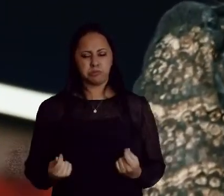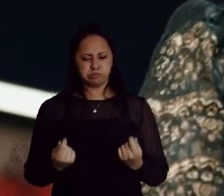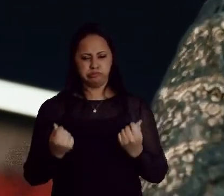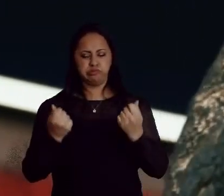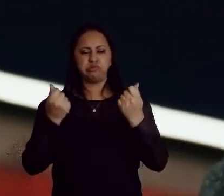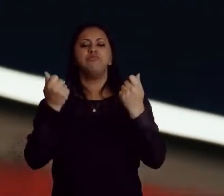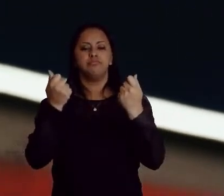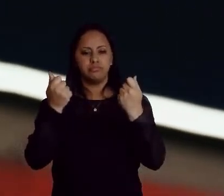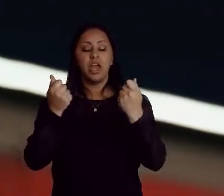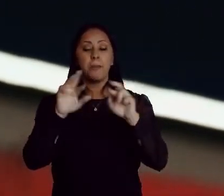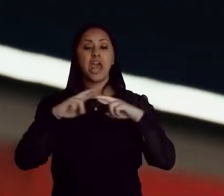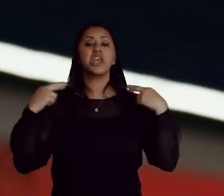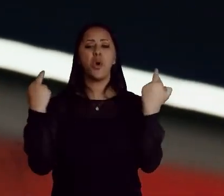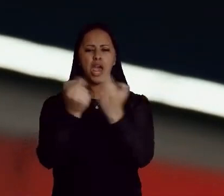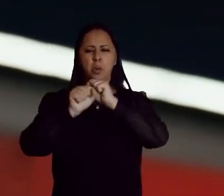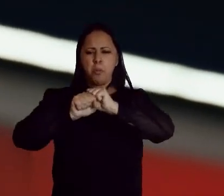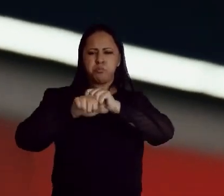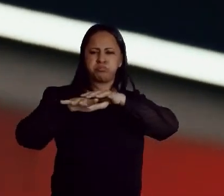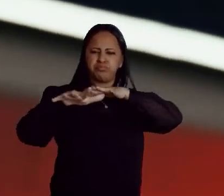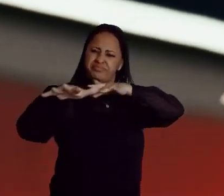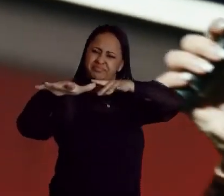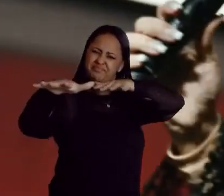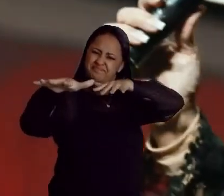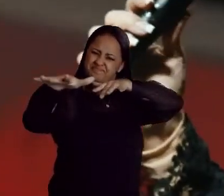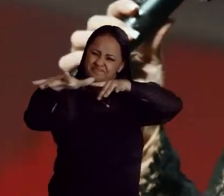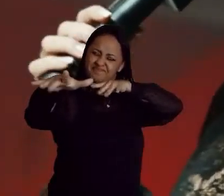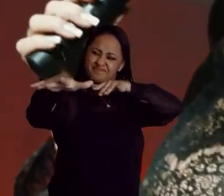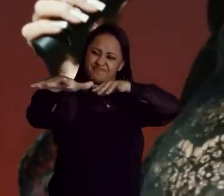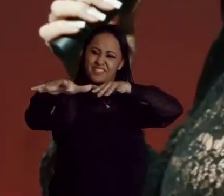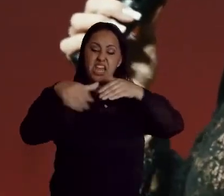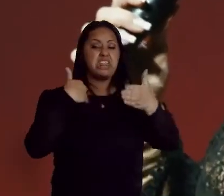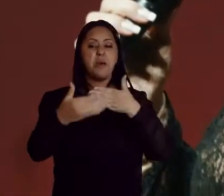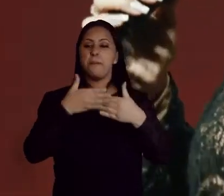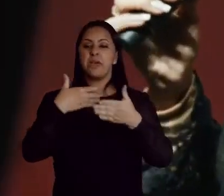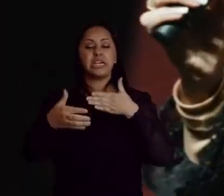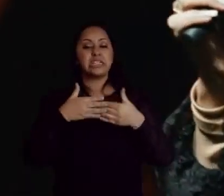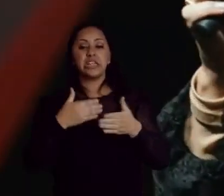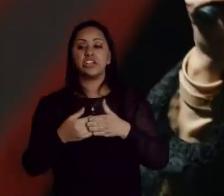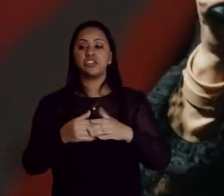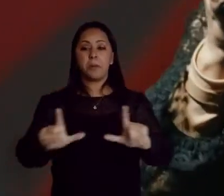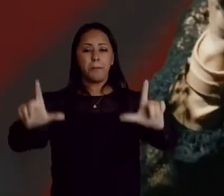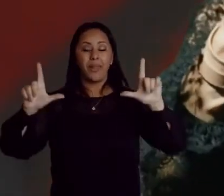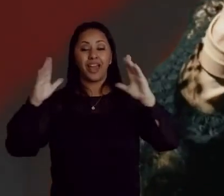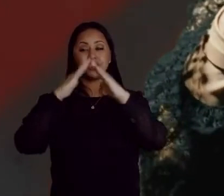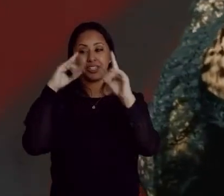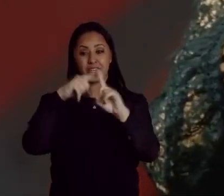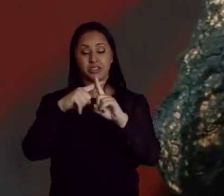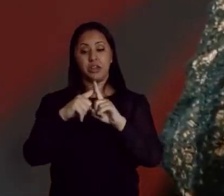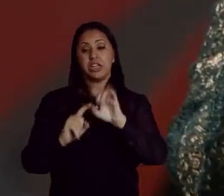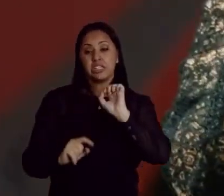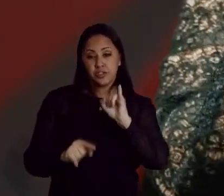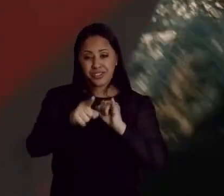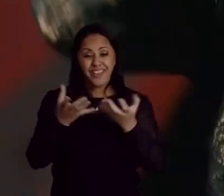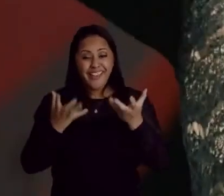finanças para que o reino de Deus seja estabelecido independente de placa de denominação. E se você quer